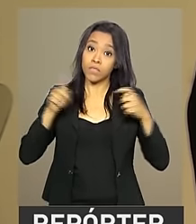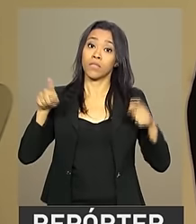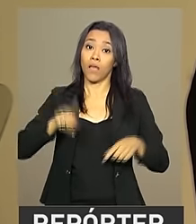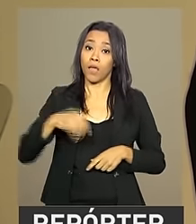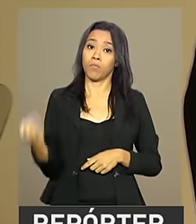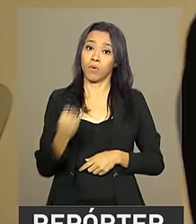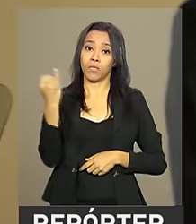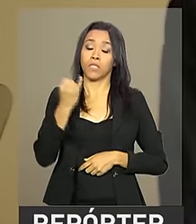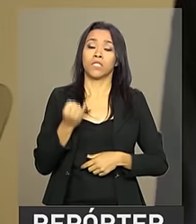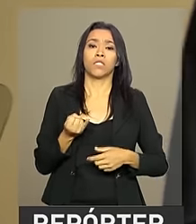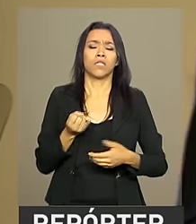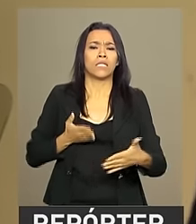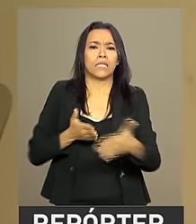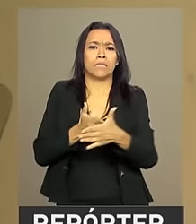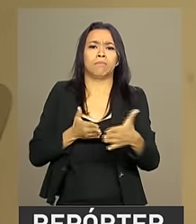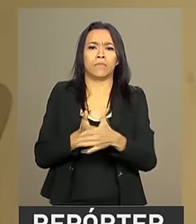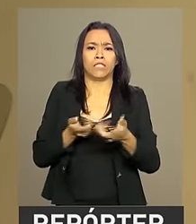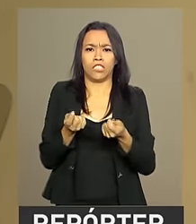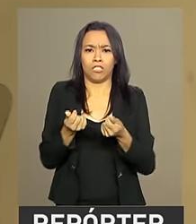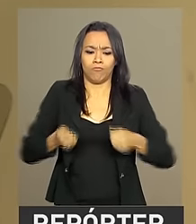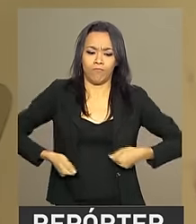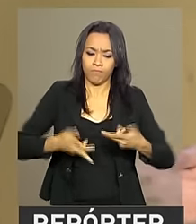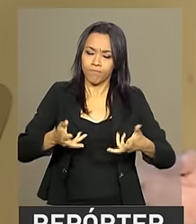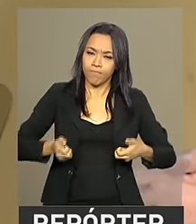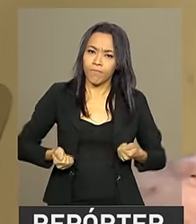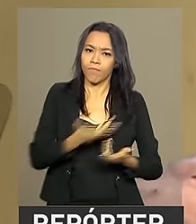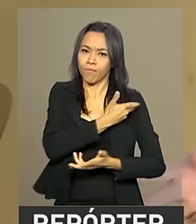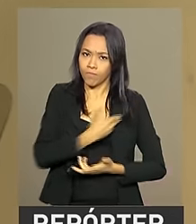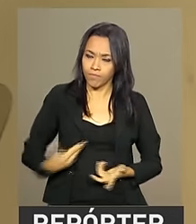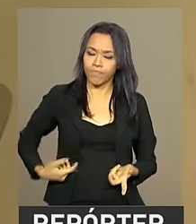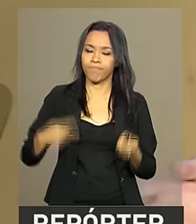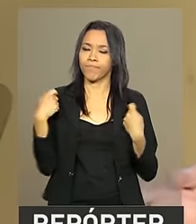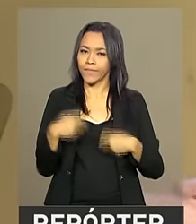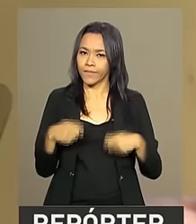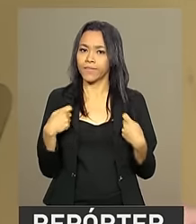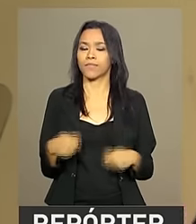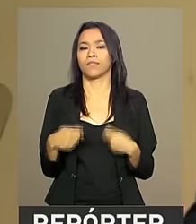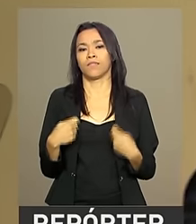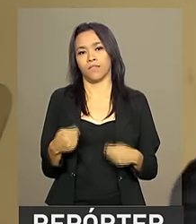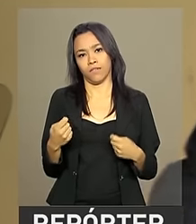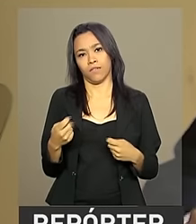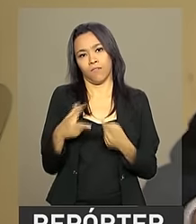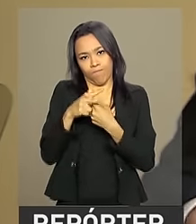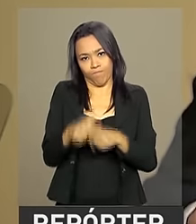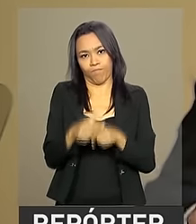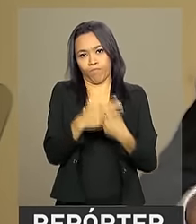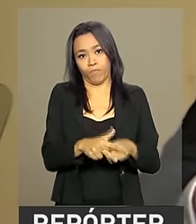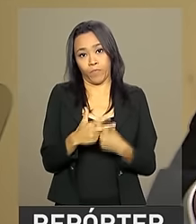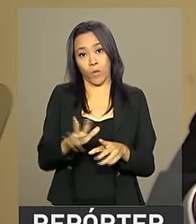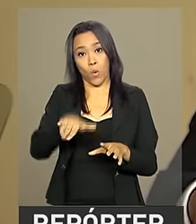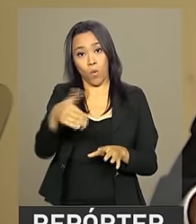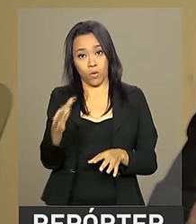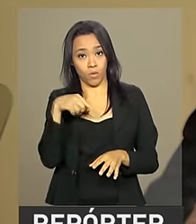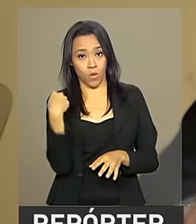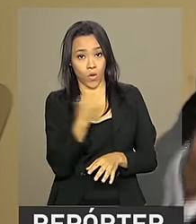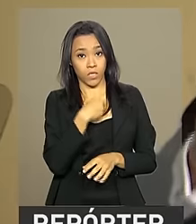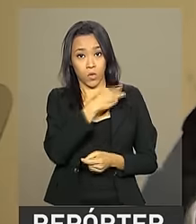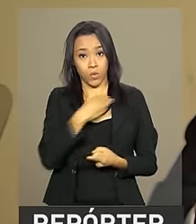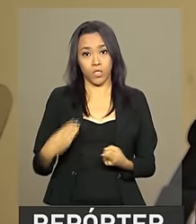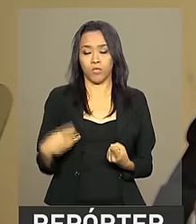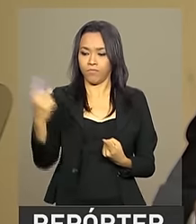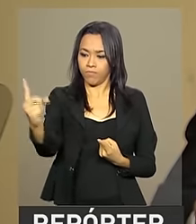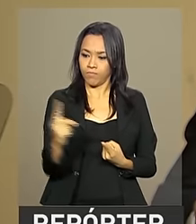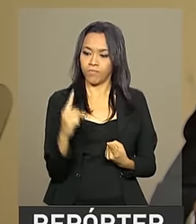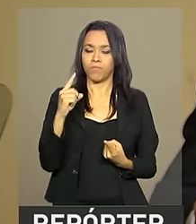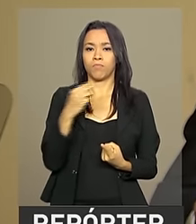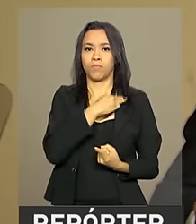orçamento. E não fizemos mais do que aquilo que é necessário. Quando nos reunimos com o ministro Meirelles, com o ministro